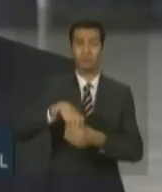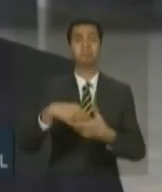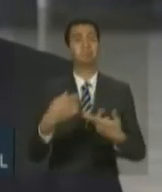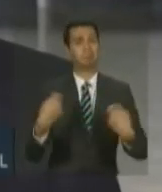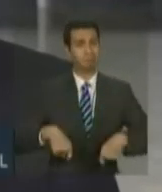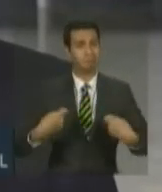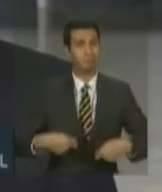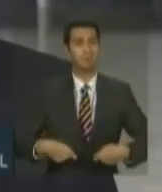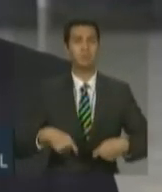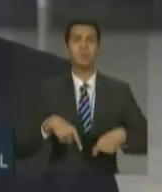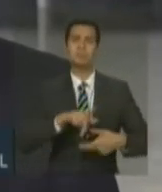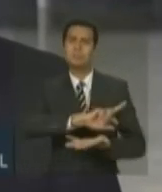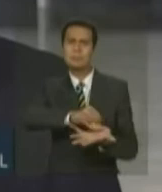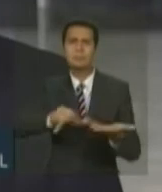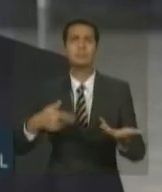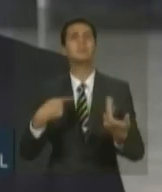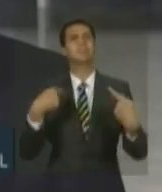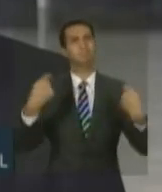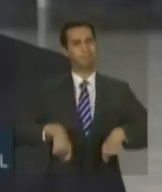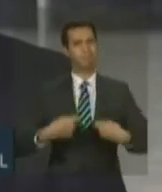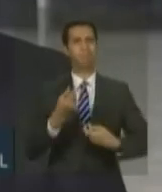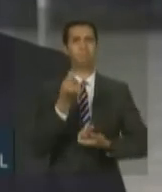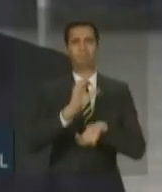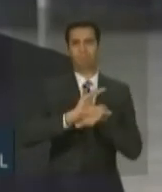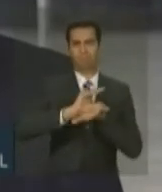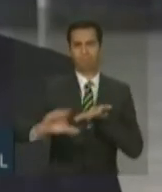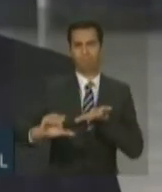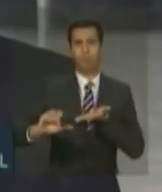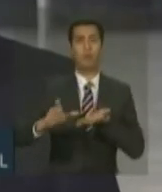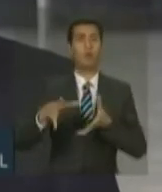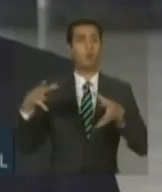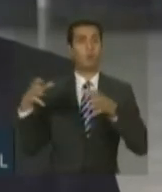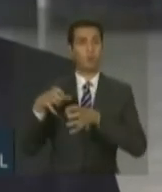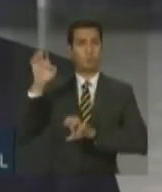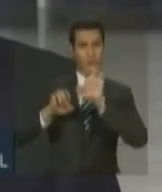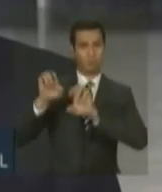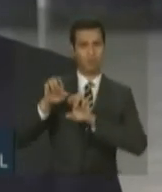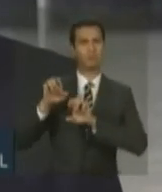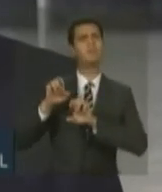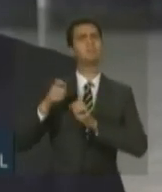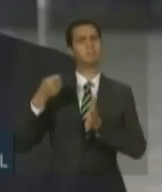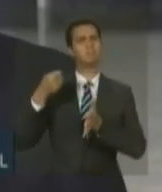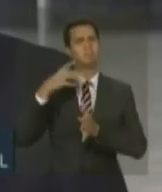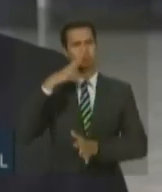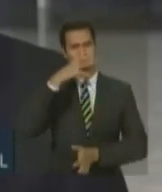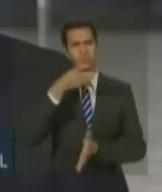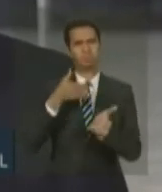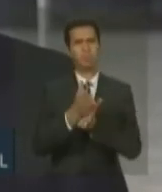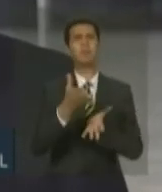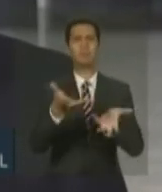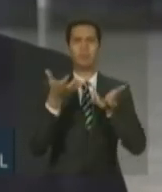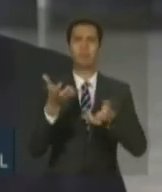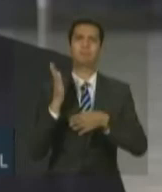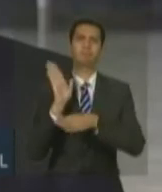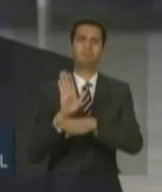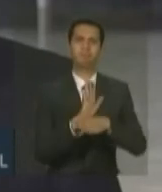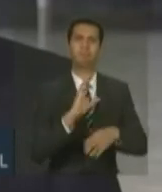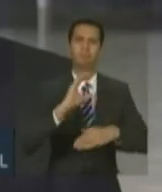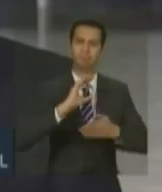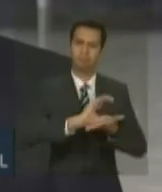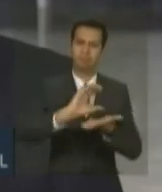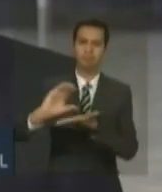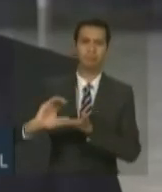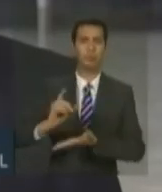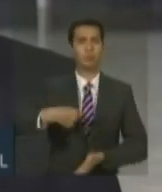esse investimento, eles estão bastante determinados em avançar nessa direção. Foi uma reunião muito